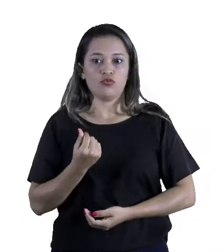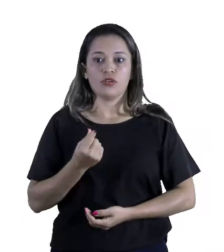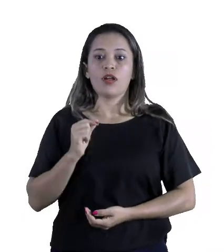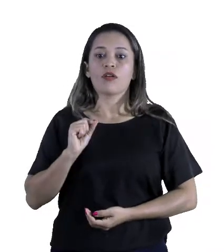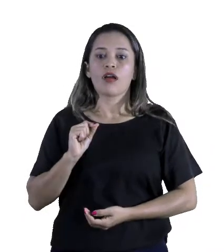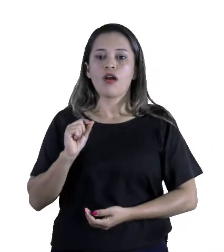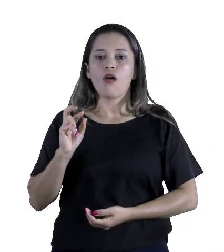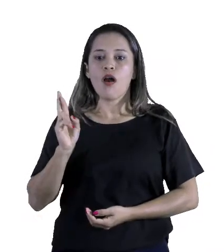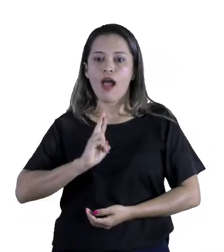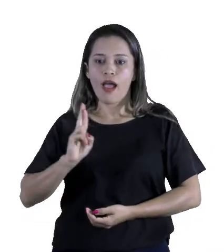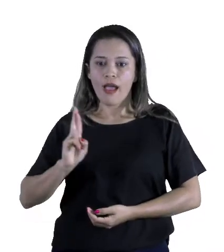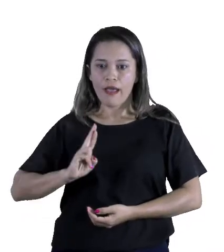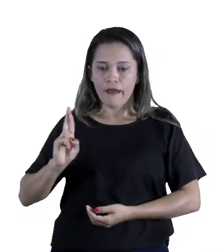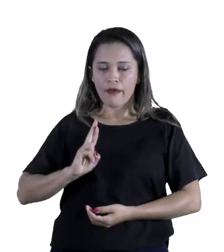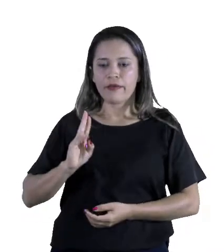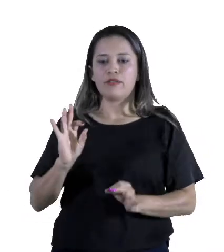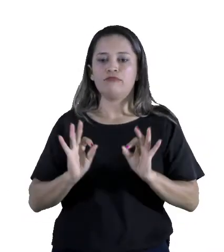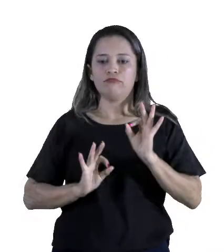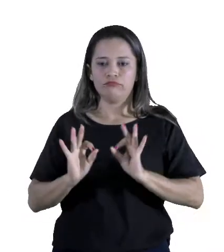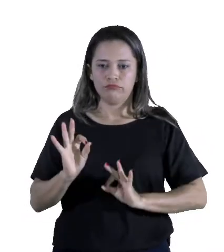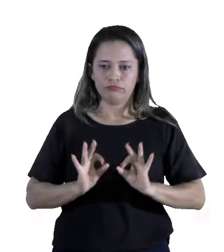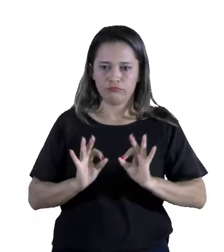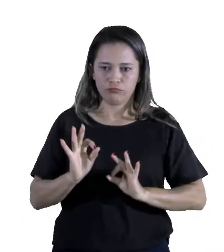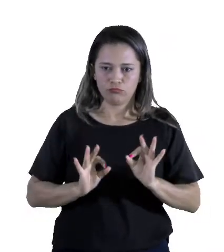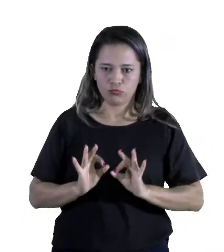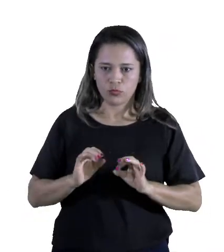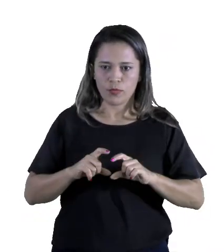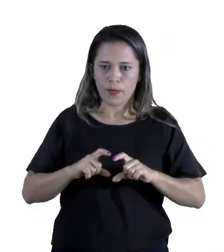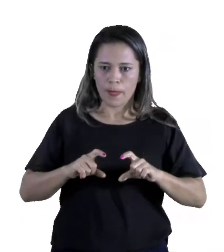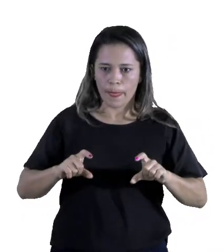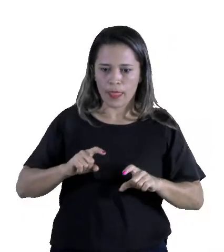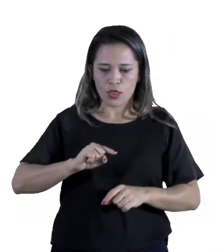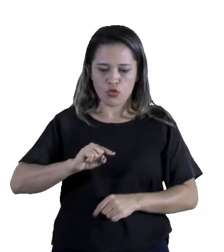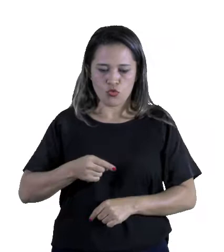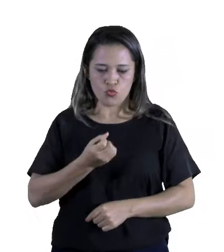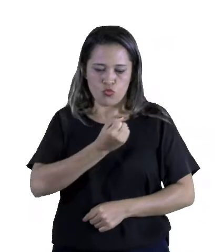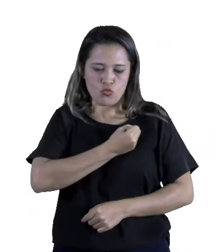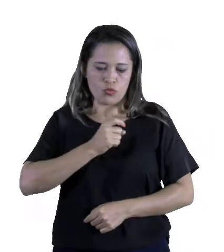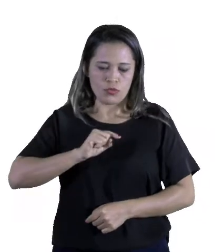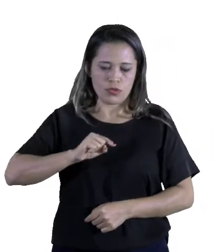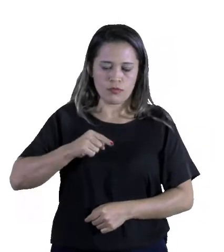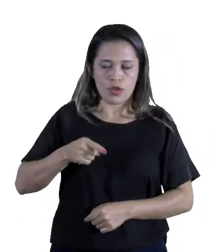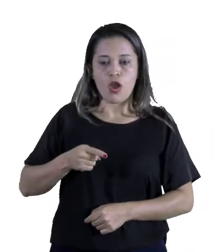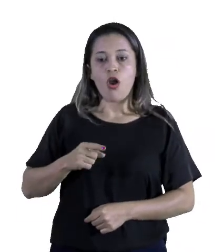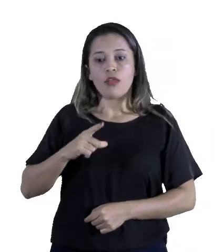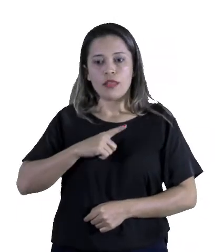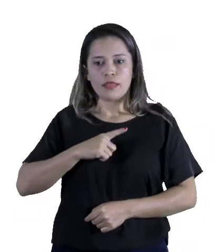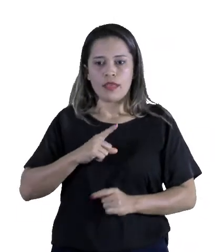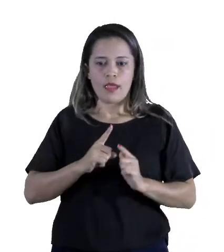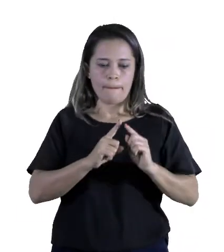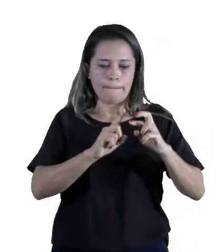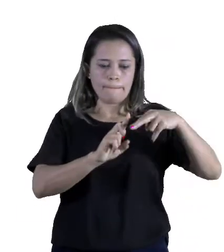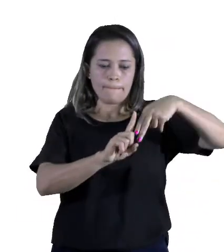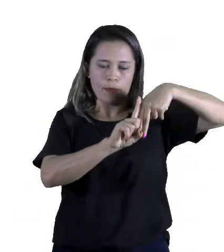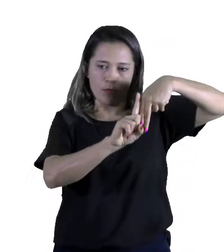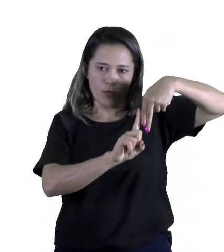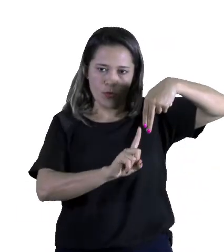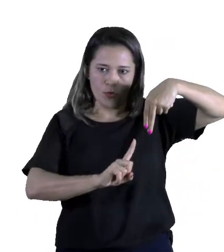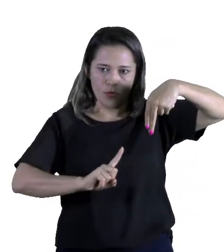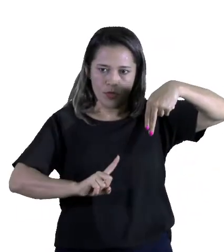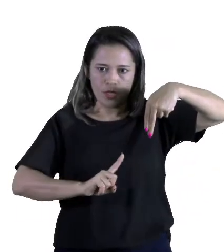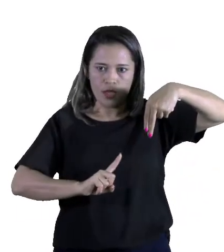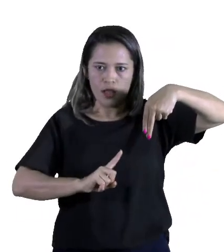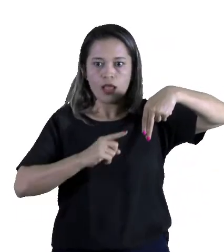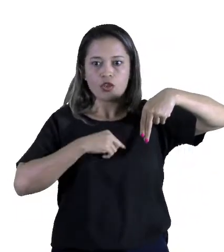real. Ele é organizado em forma de números decimais, onde a parte inteira, que são as